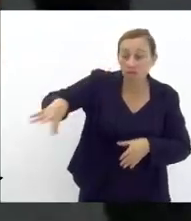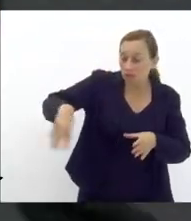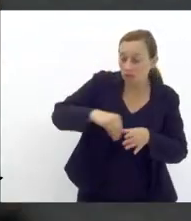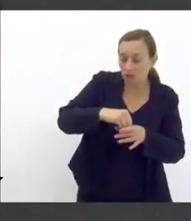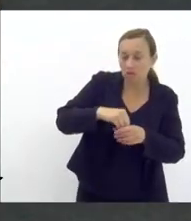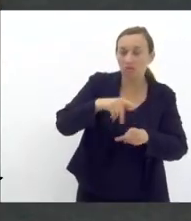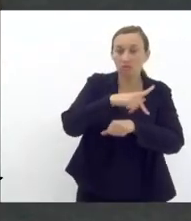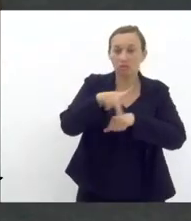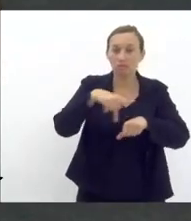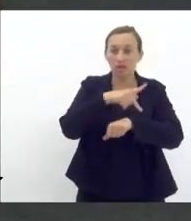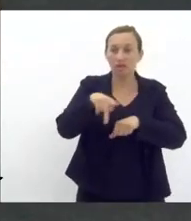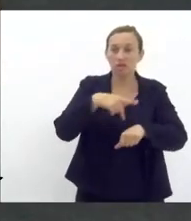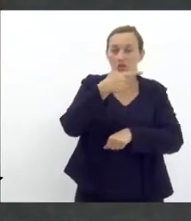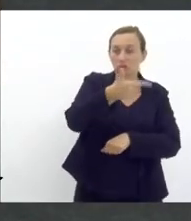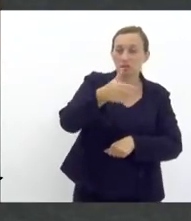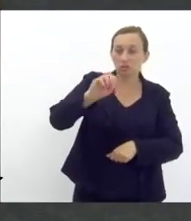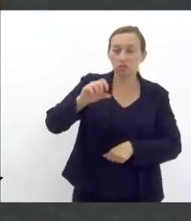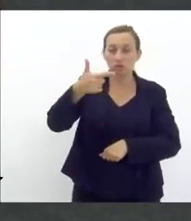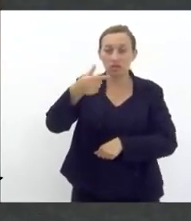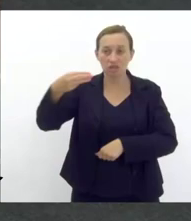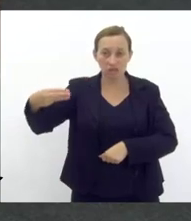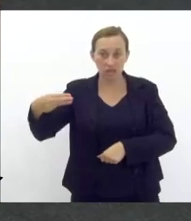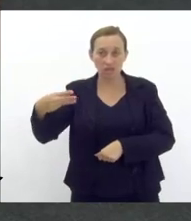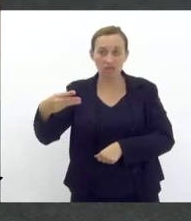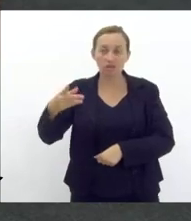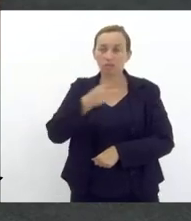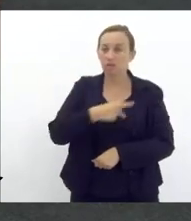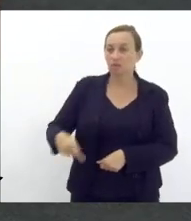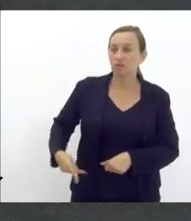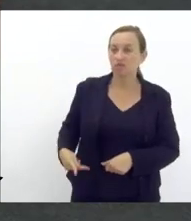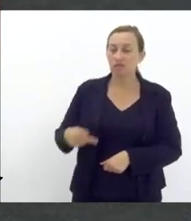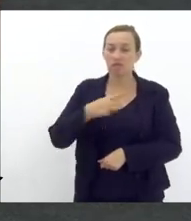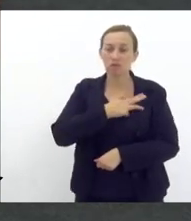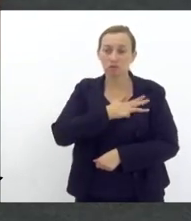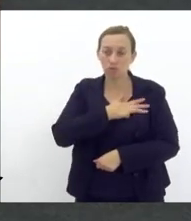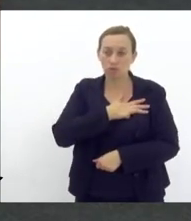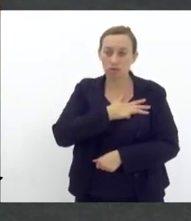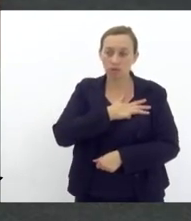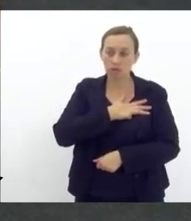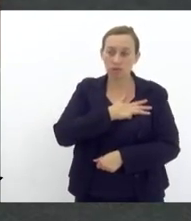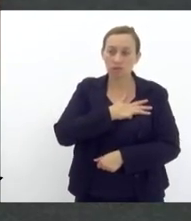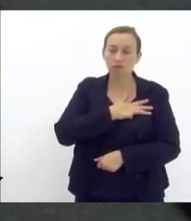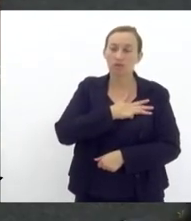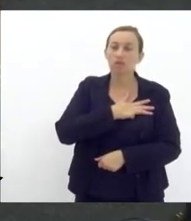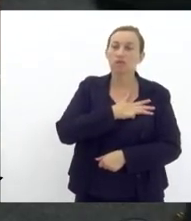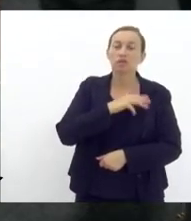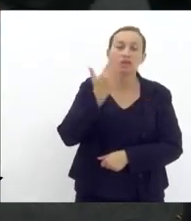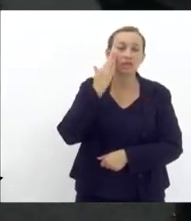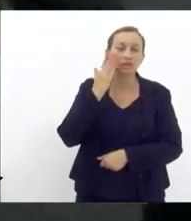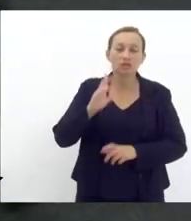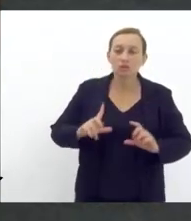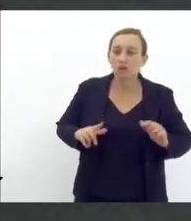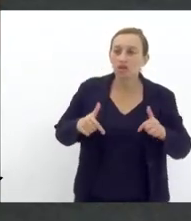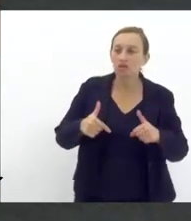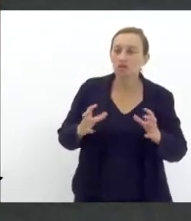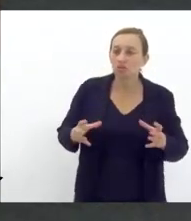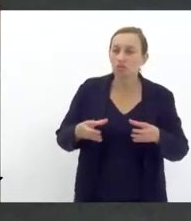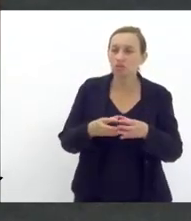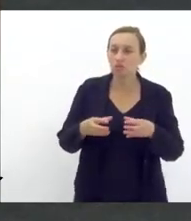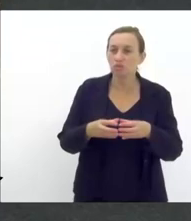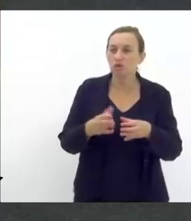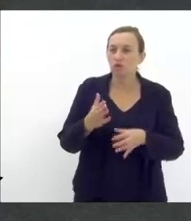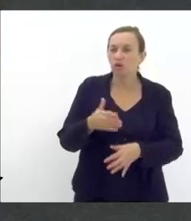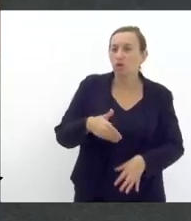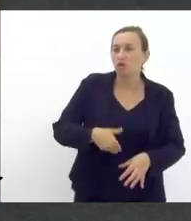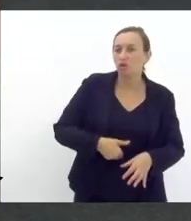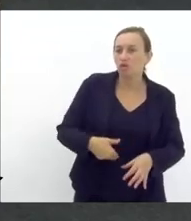país em 2003 pelo presidente Lula entendendo um conjunto de ações do Fome Zero